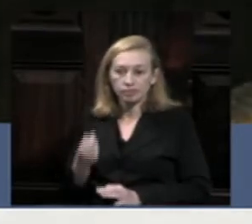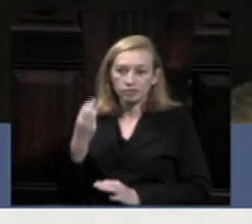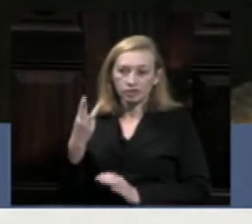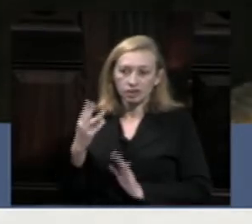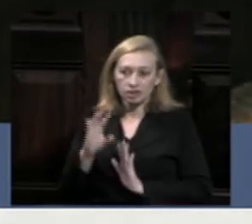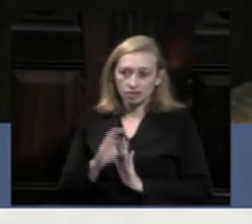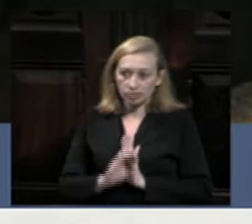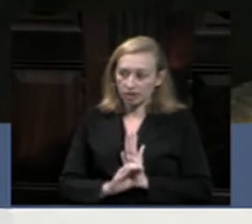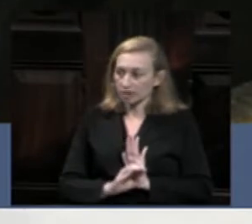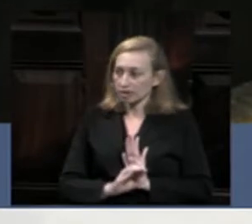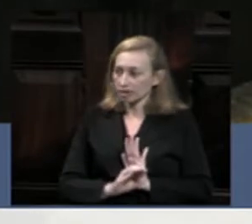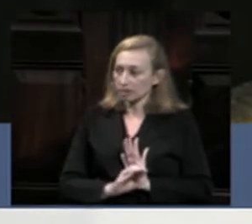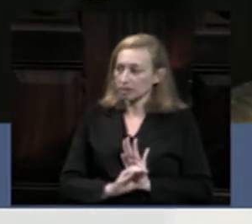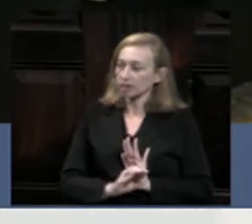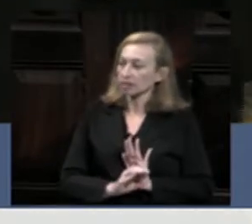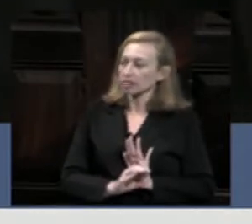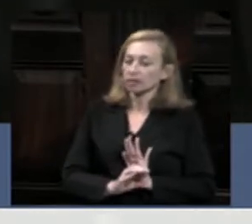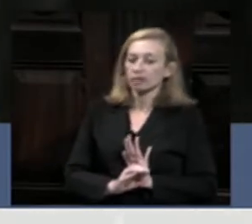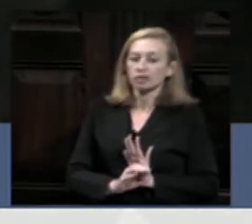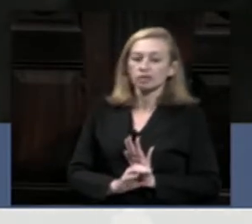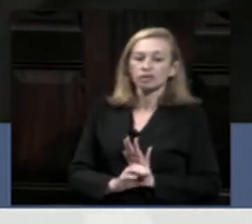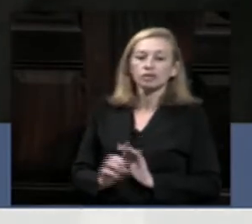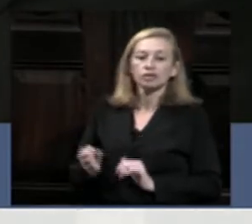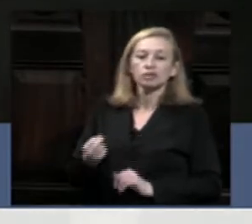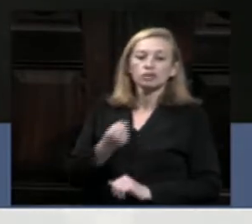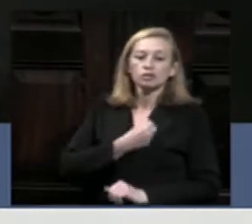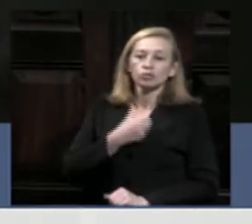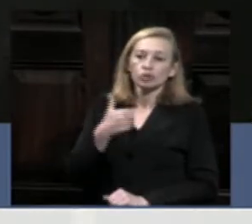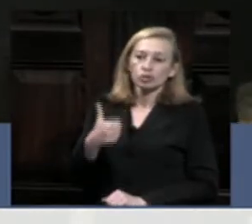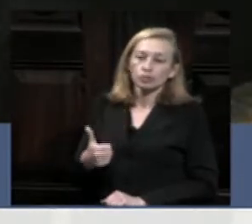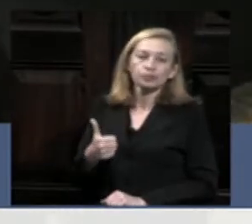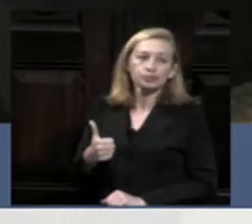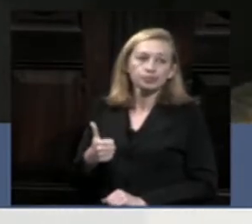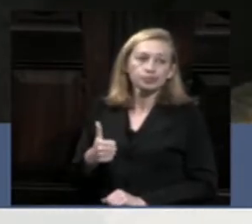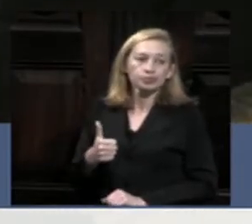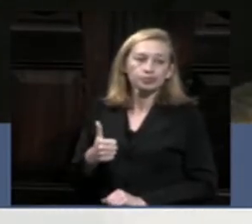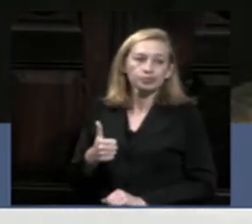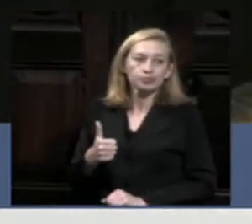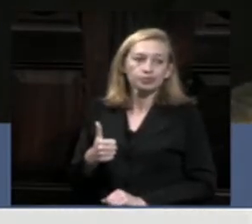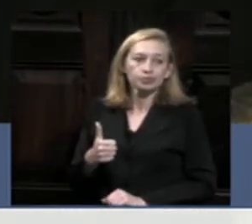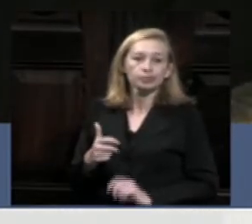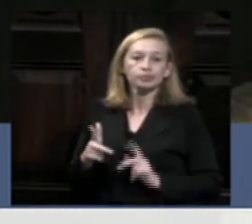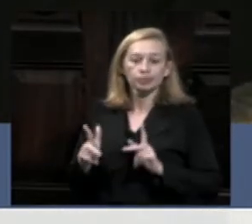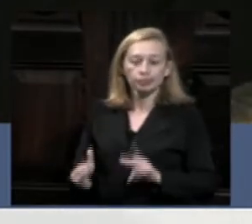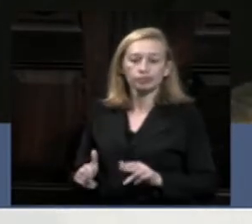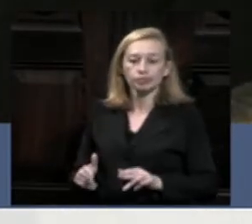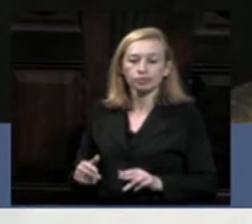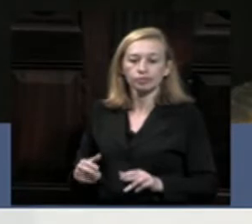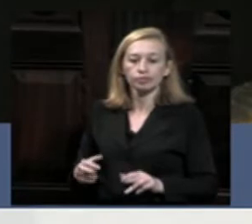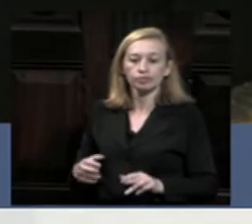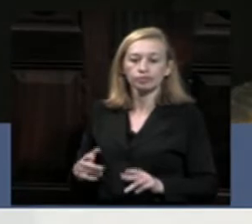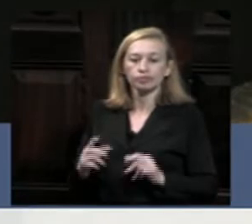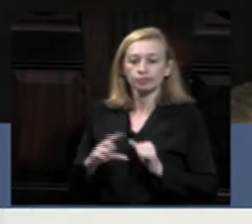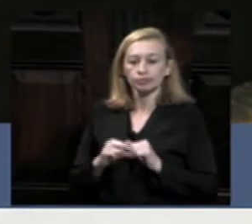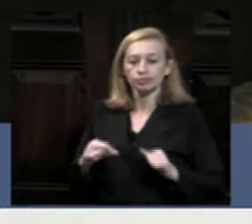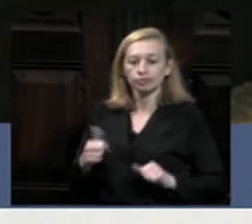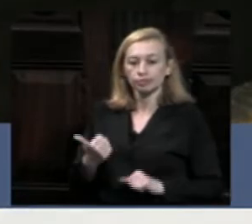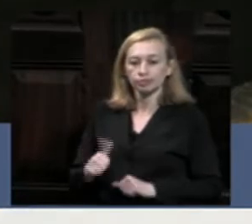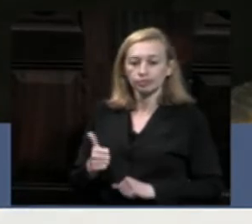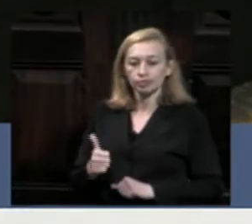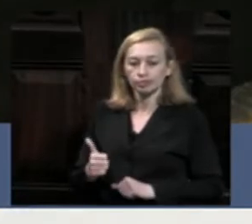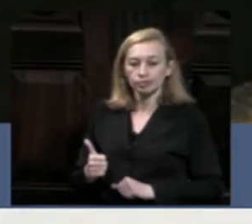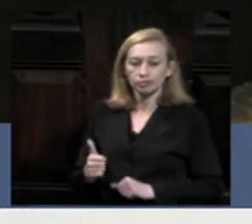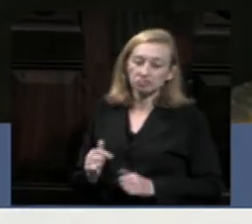emendas. A emenda número 1 é supressiva ao artigo 1º e mutila totalmente